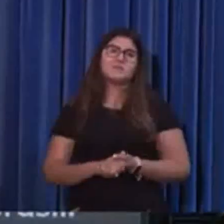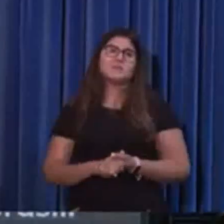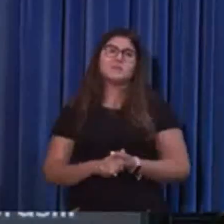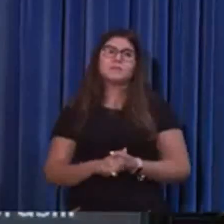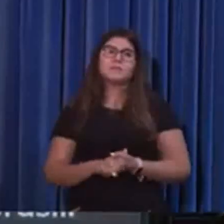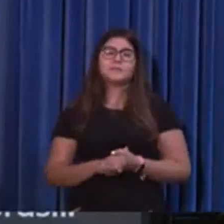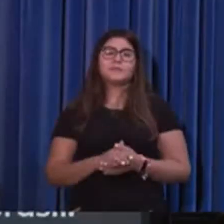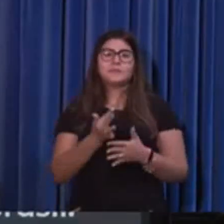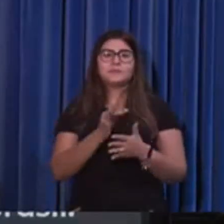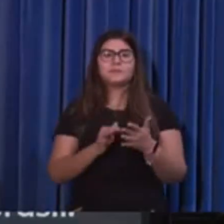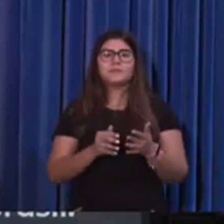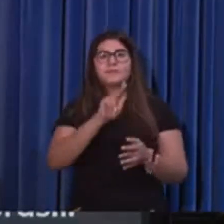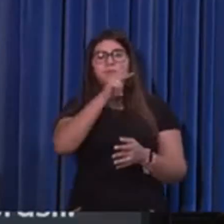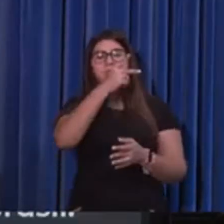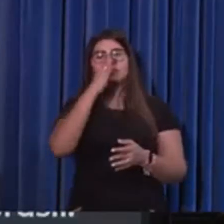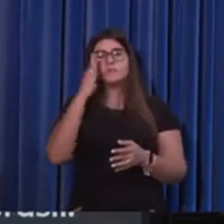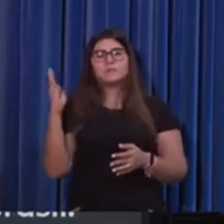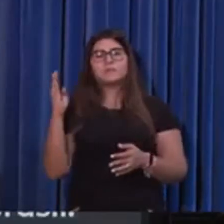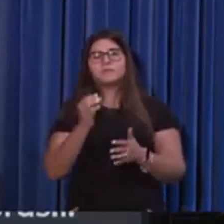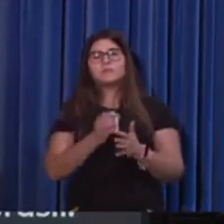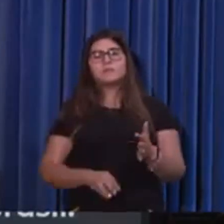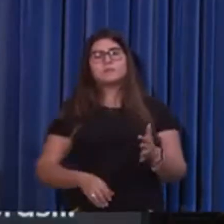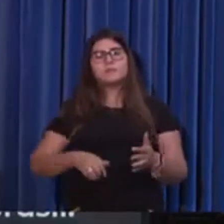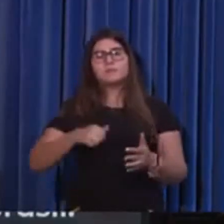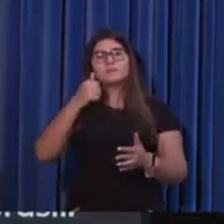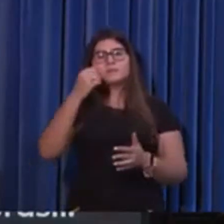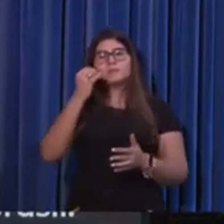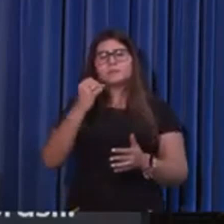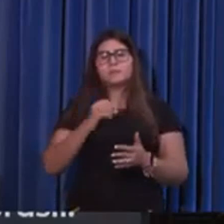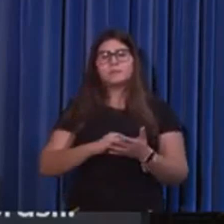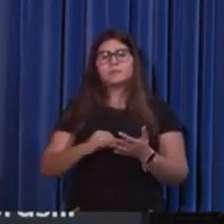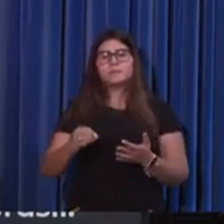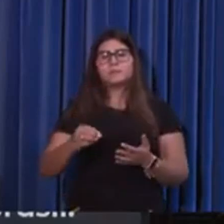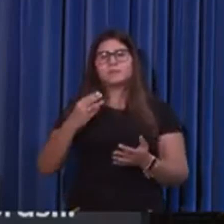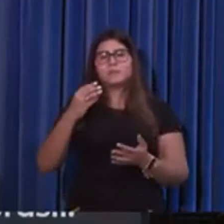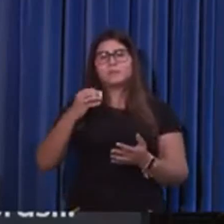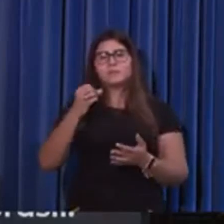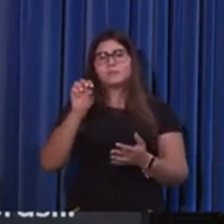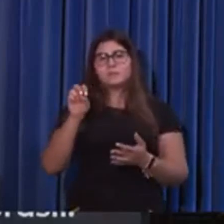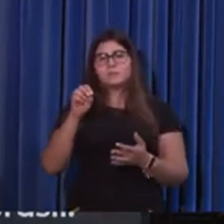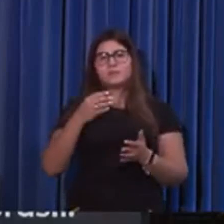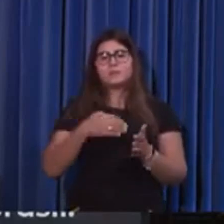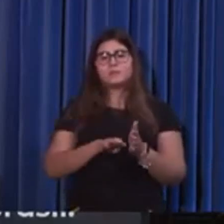O texto de Hebreus, capítulo 10, versículo 35 a 39.